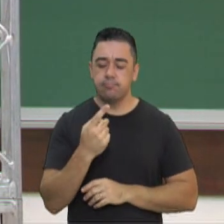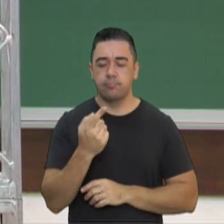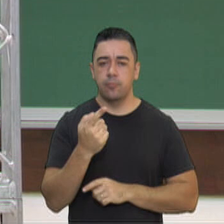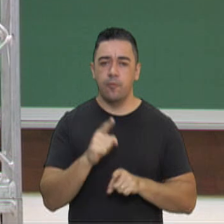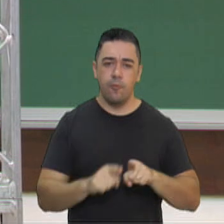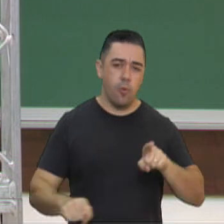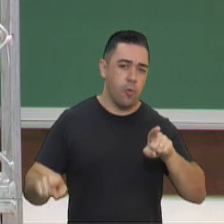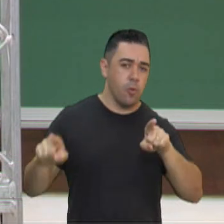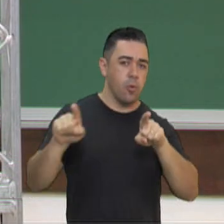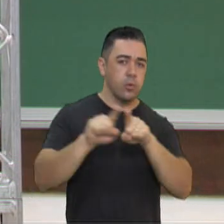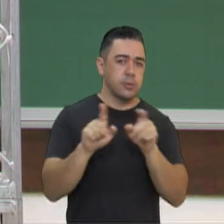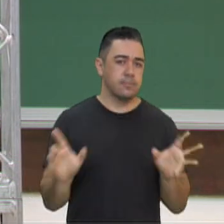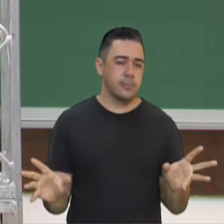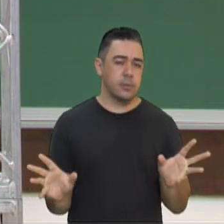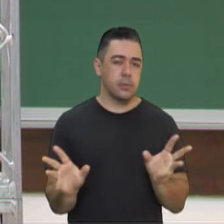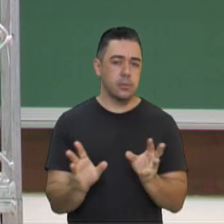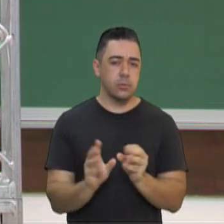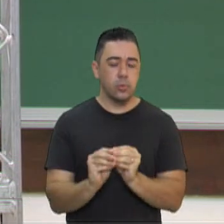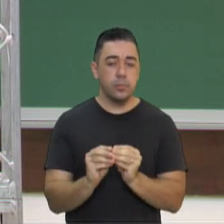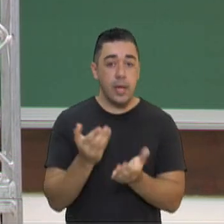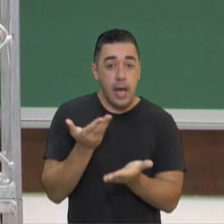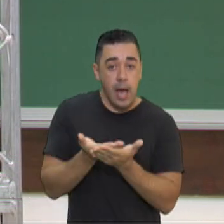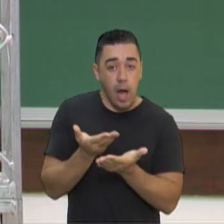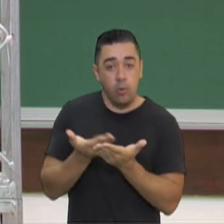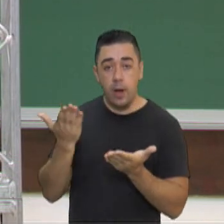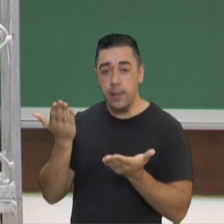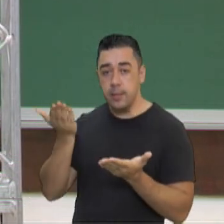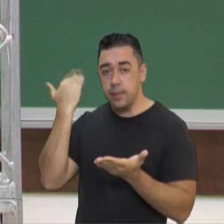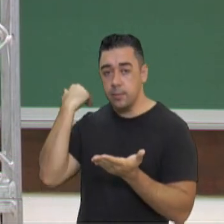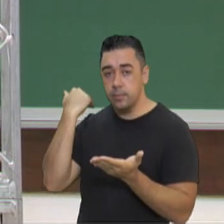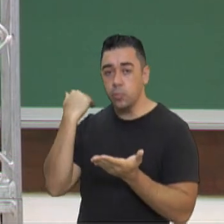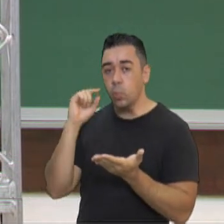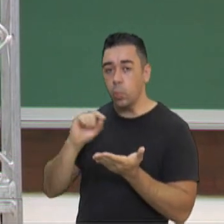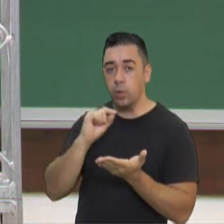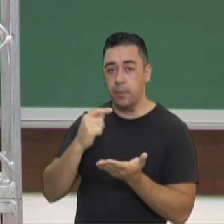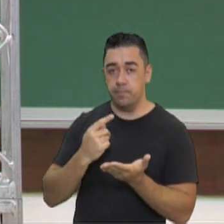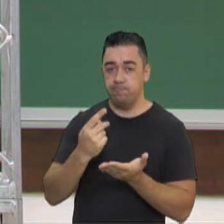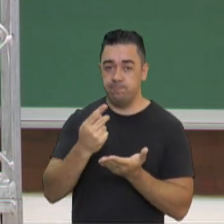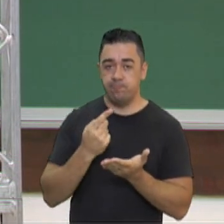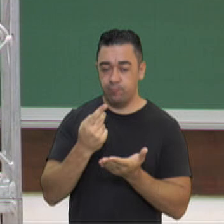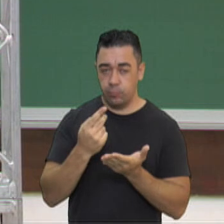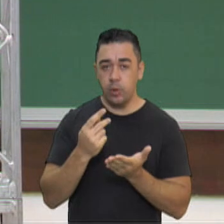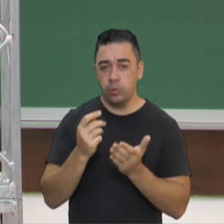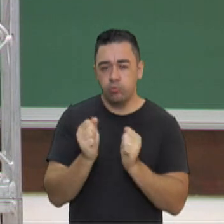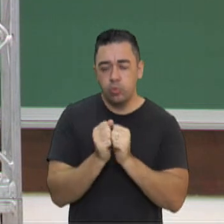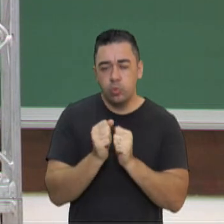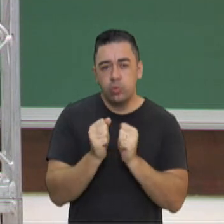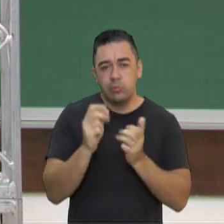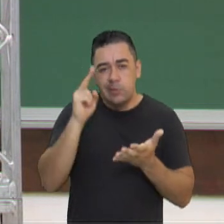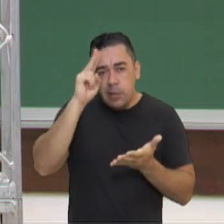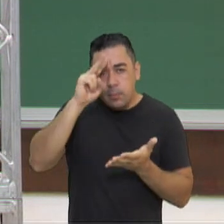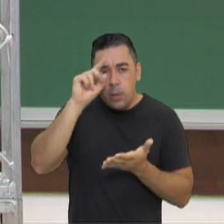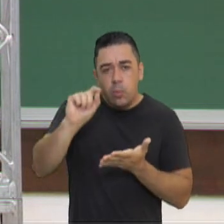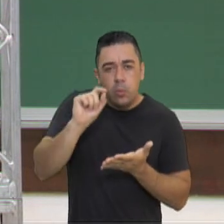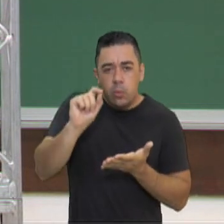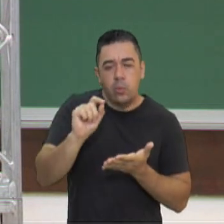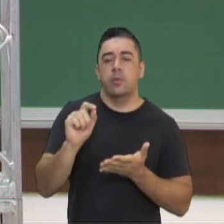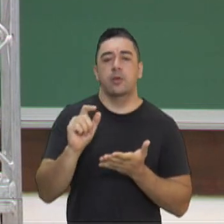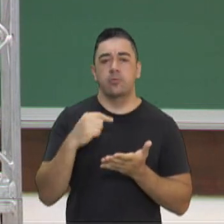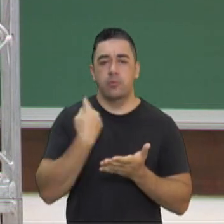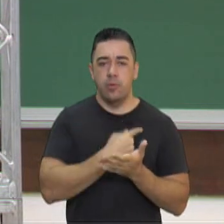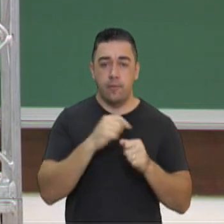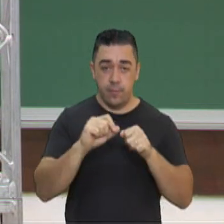aqui de onde nós paramos nas aulas anteriores, né? Para que todo mundo se lembre aí do que foi